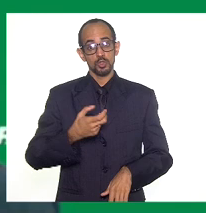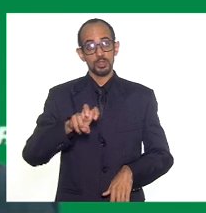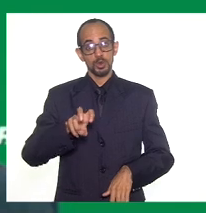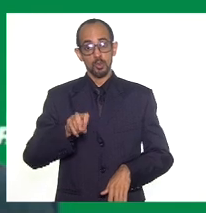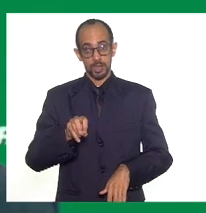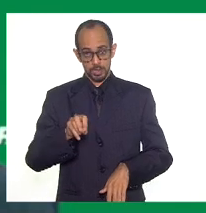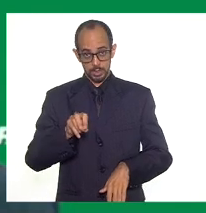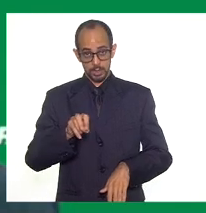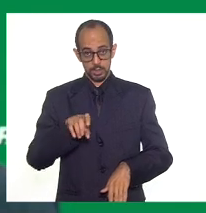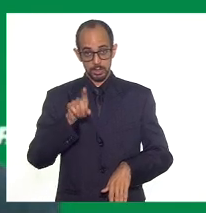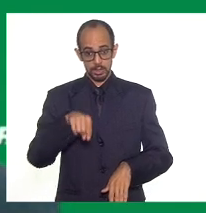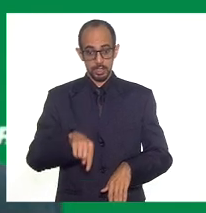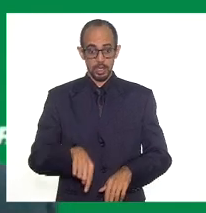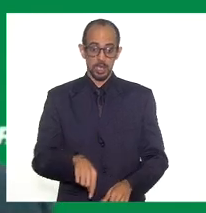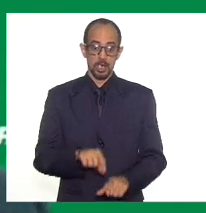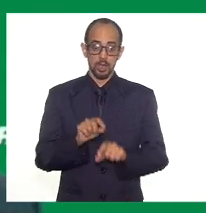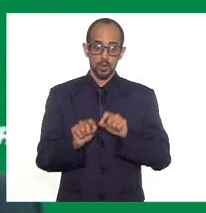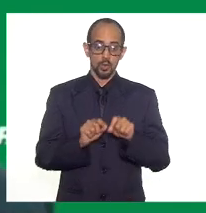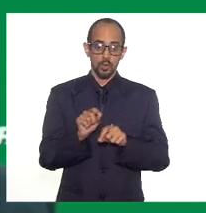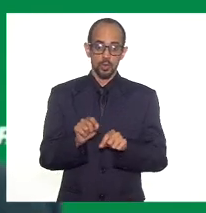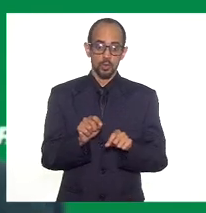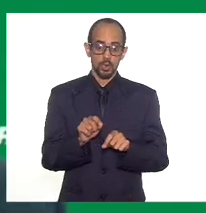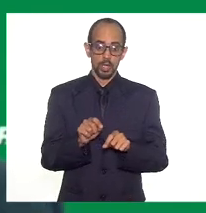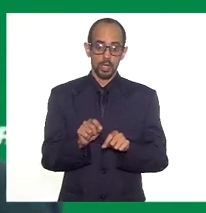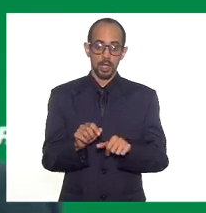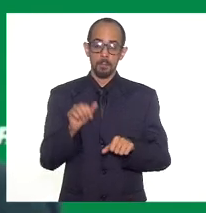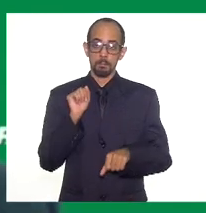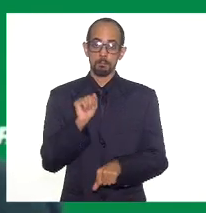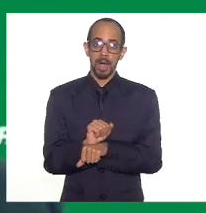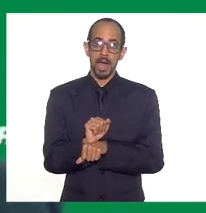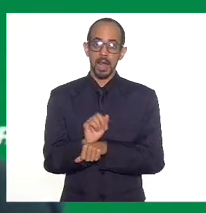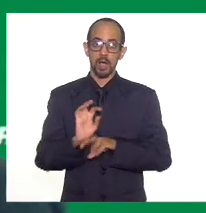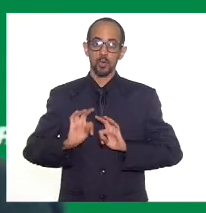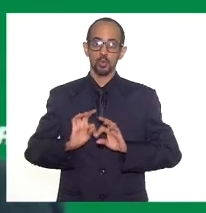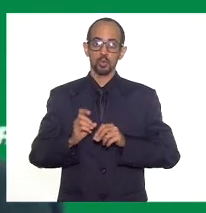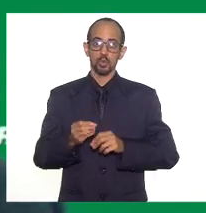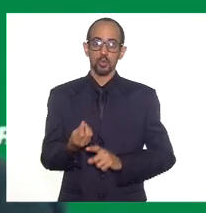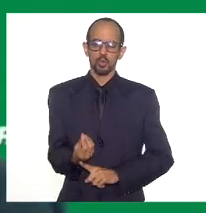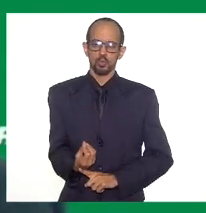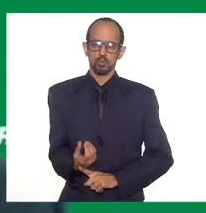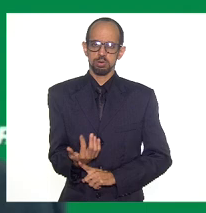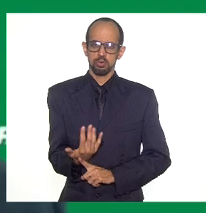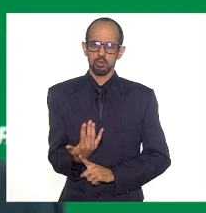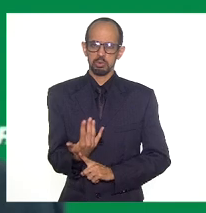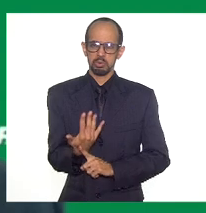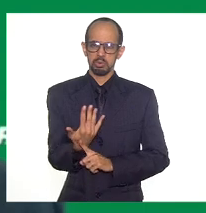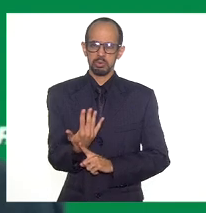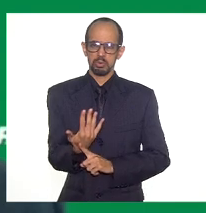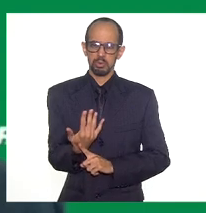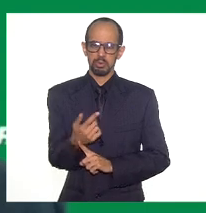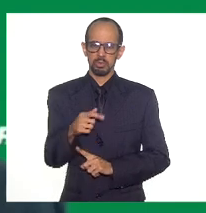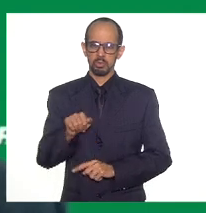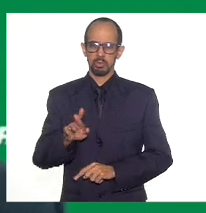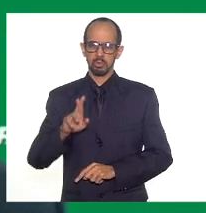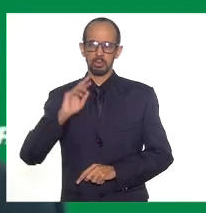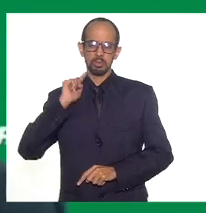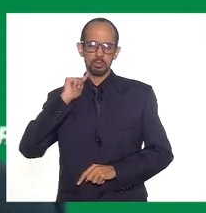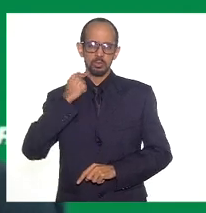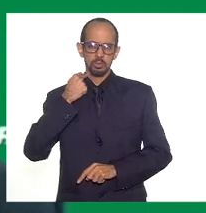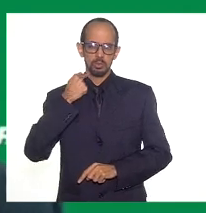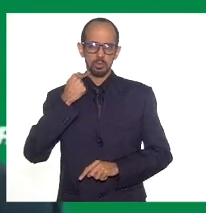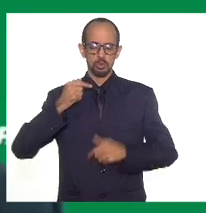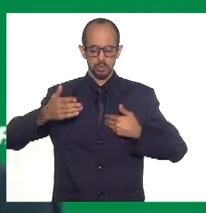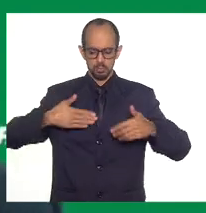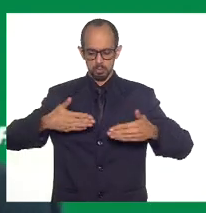chama de net zero, né, todas as emissões do país pela sua atividade industrial, pelas suas